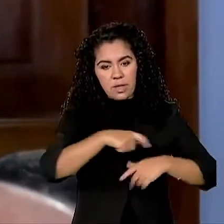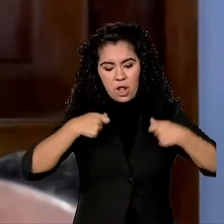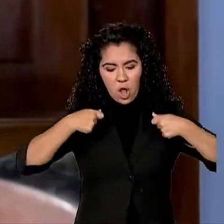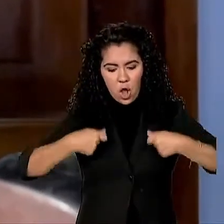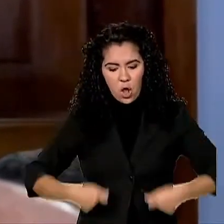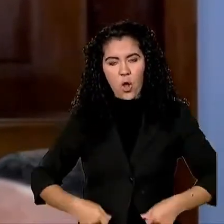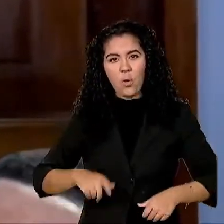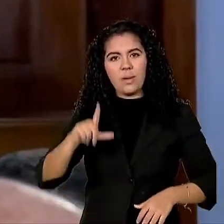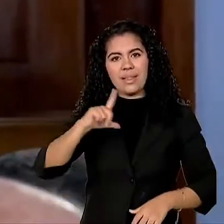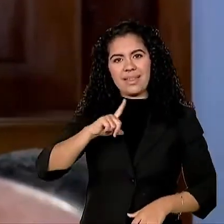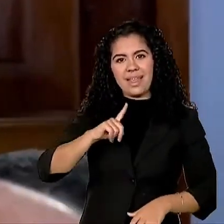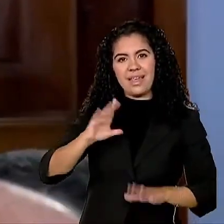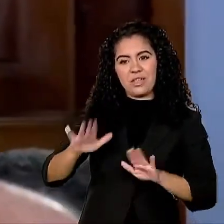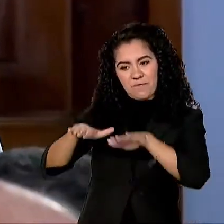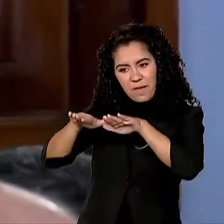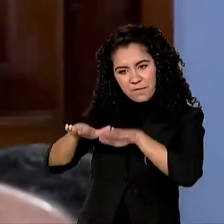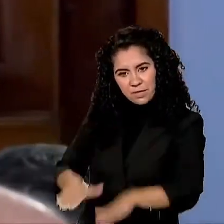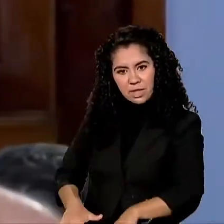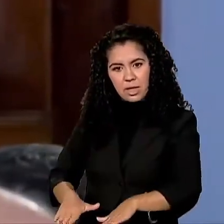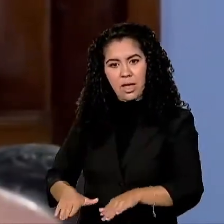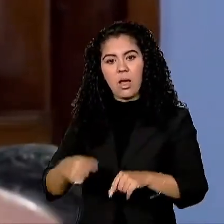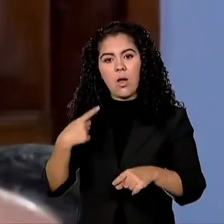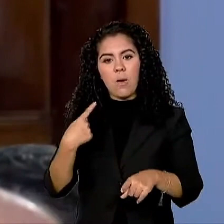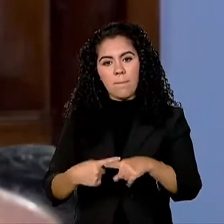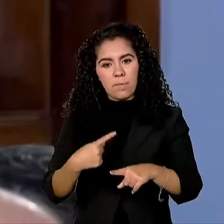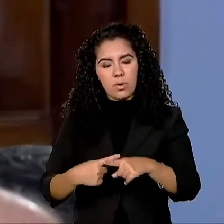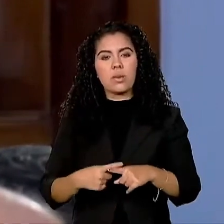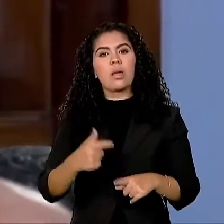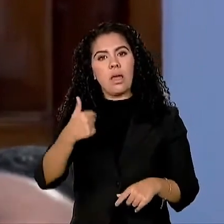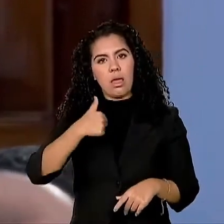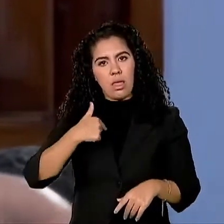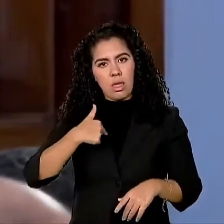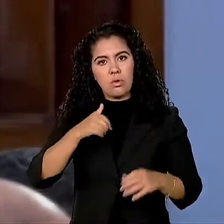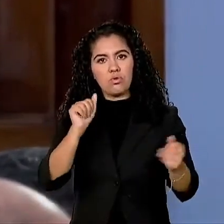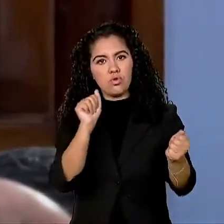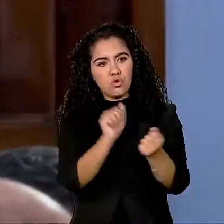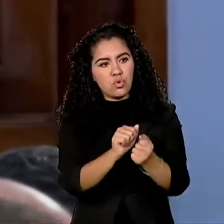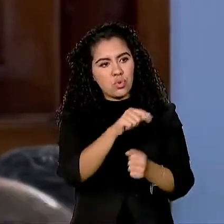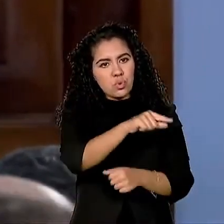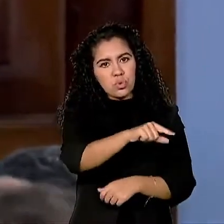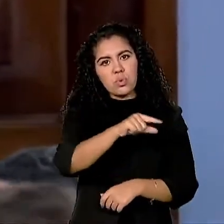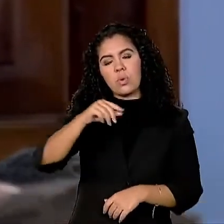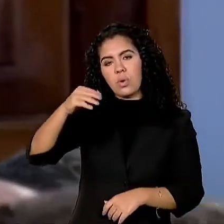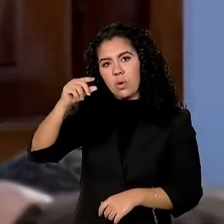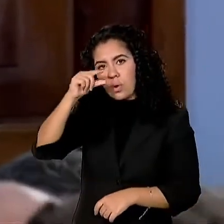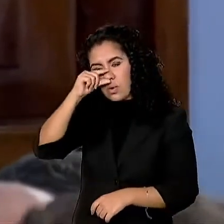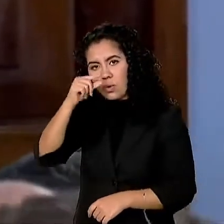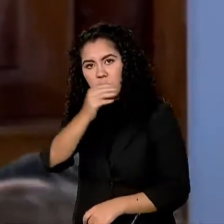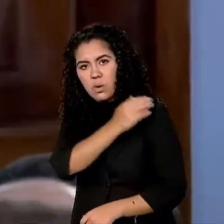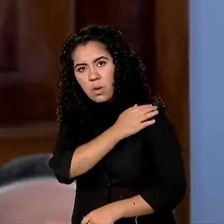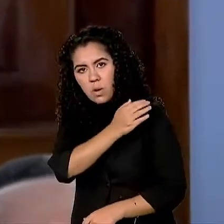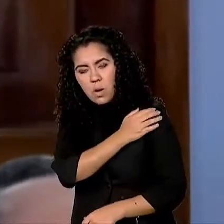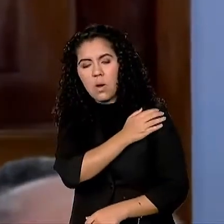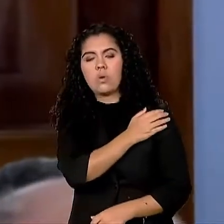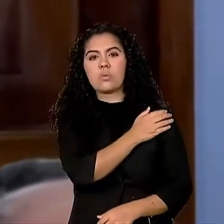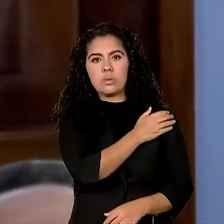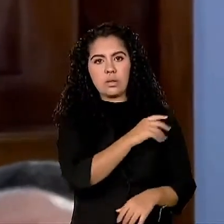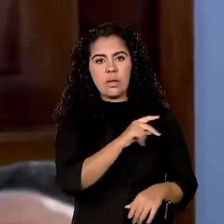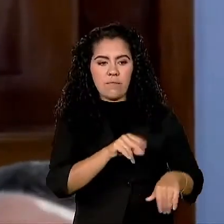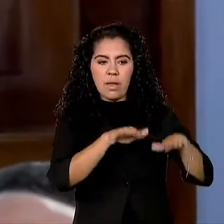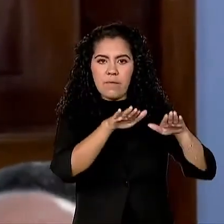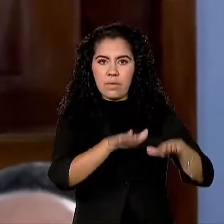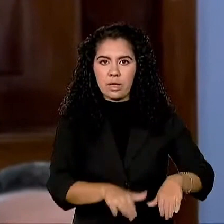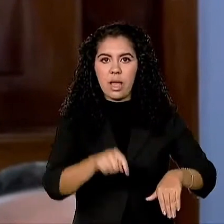aqui já, porque vão fazer parte de um comando proposto pelo Rui Costa, aqui do governo federal, aqui nessa